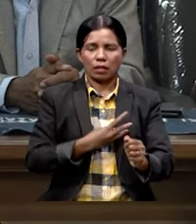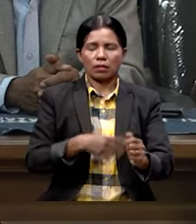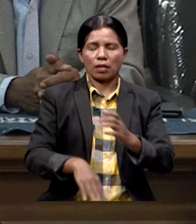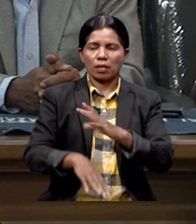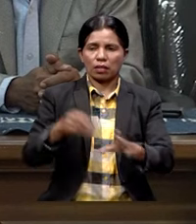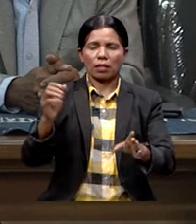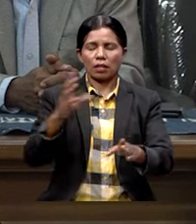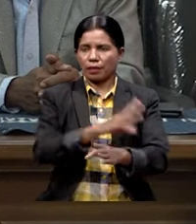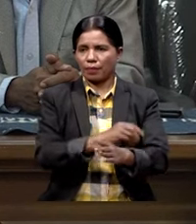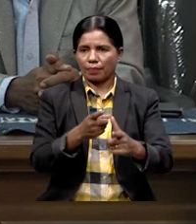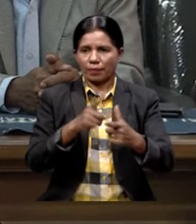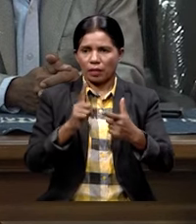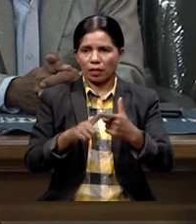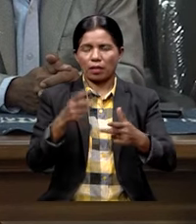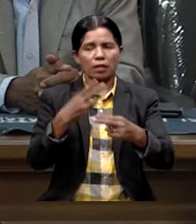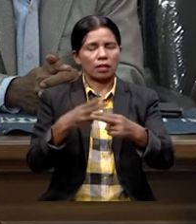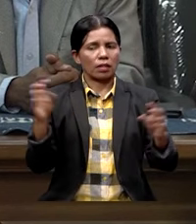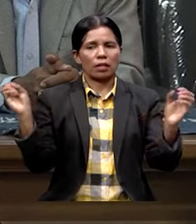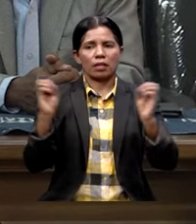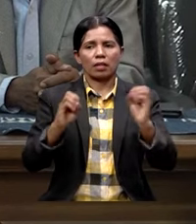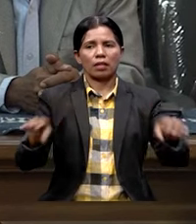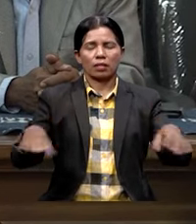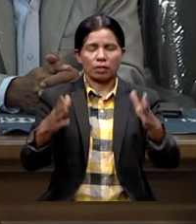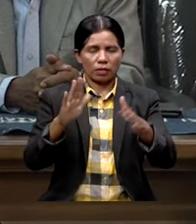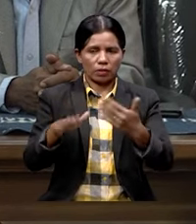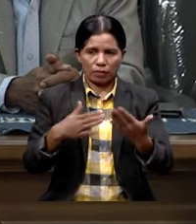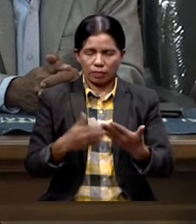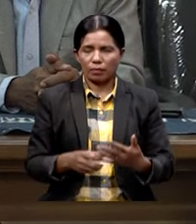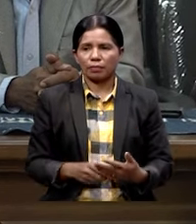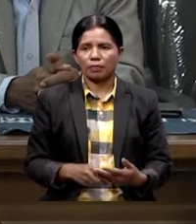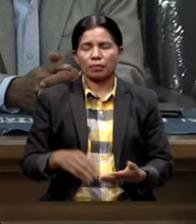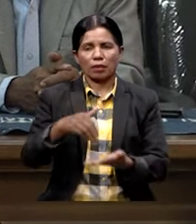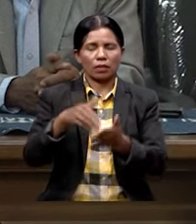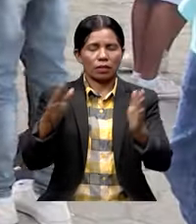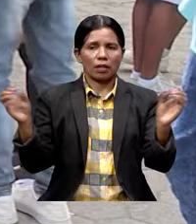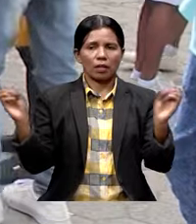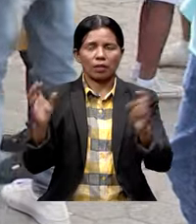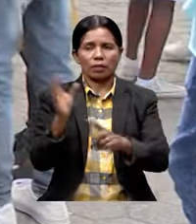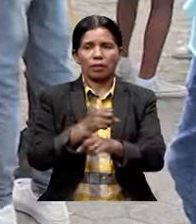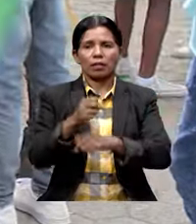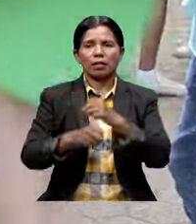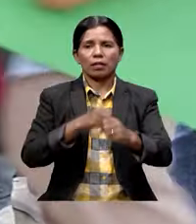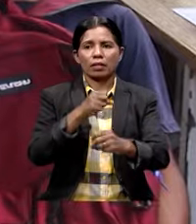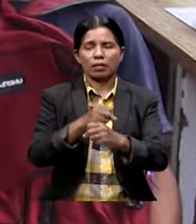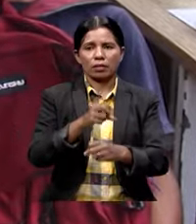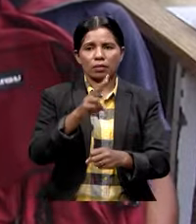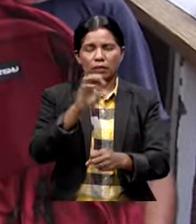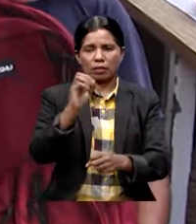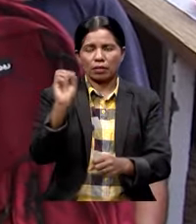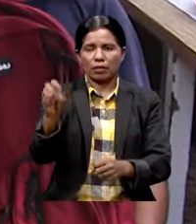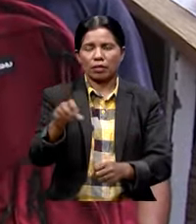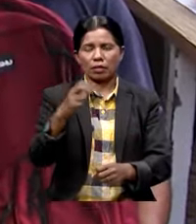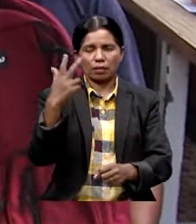e tecnicamente naran se ela erra no sistema CIRA. Tuir Samuel, estudante lativo, o CIDA tinham Rihun Rua Sanurecentolo, to